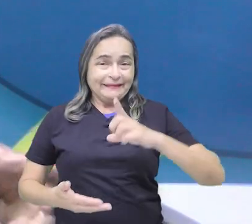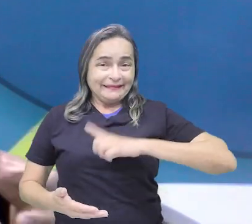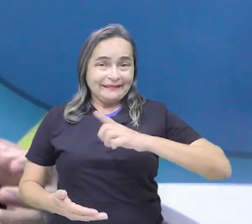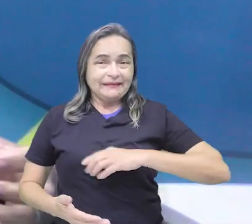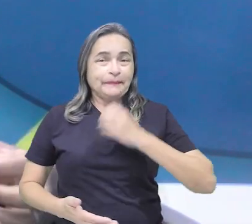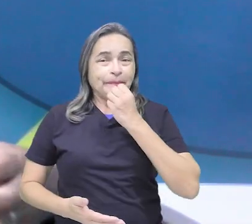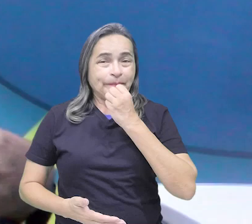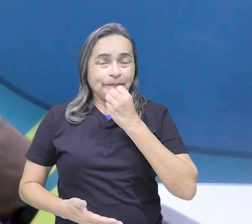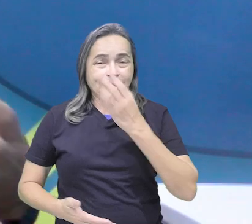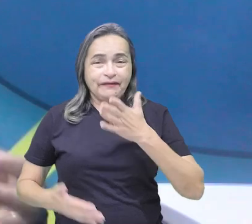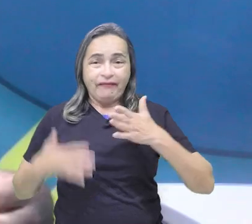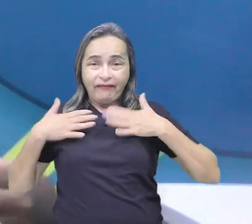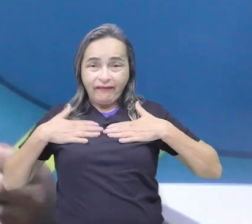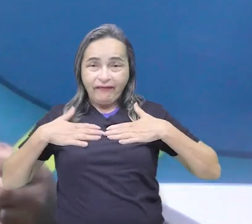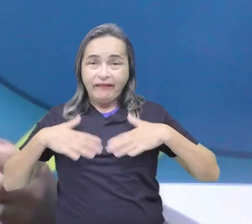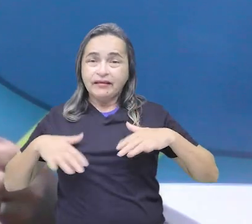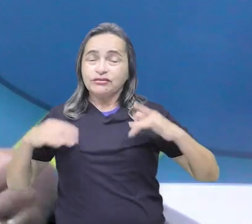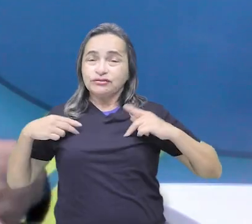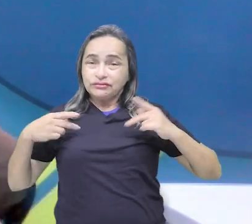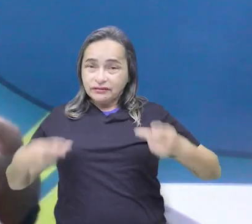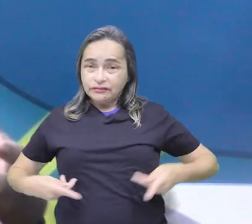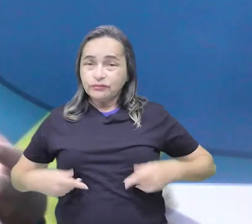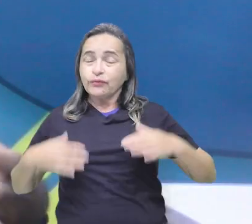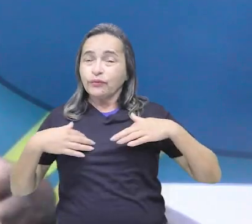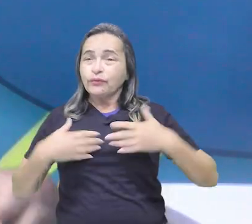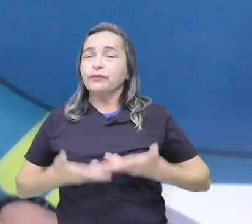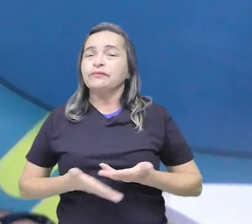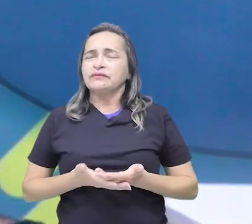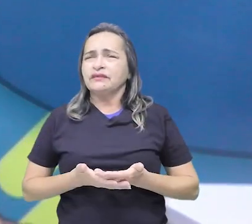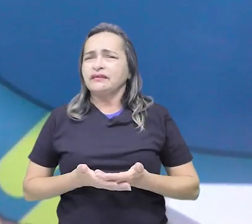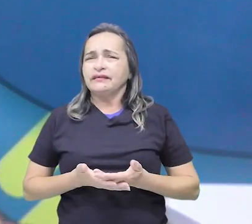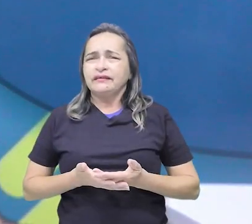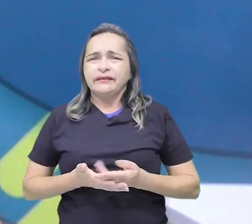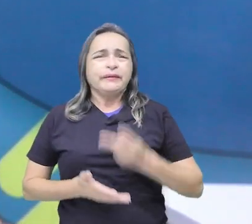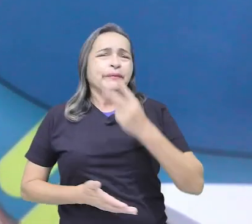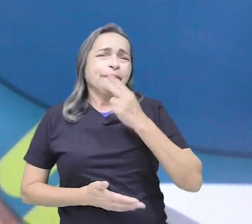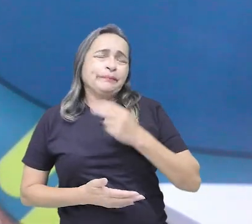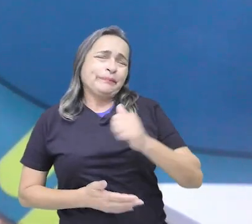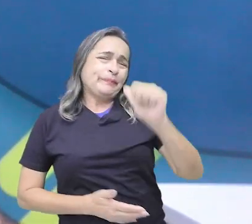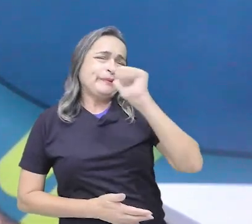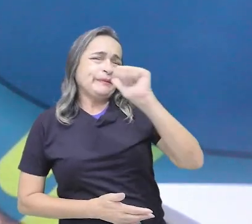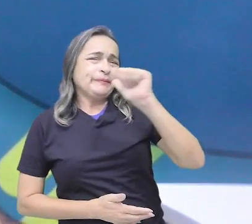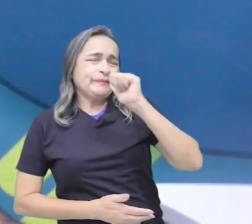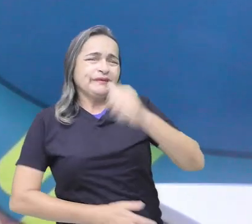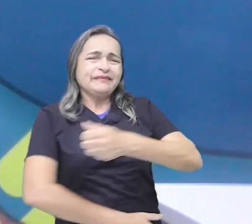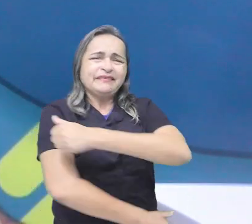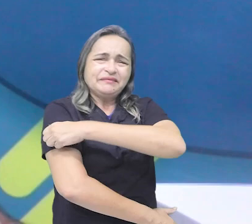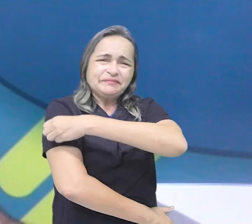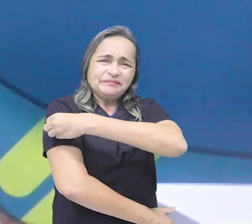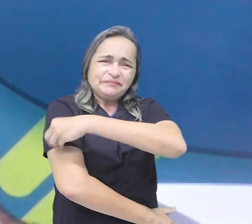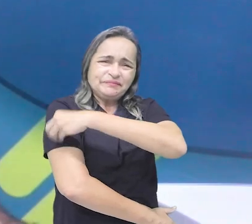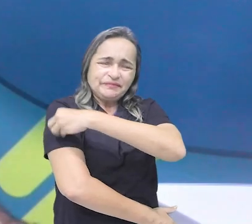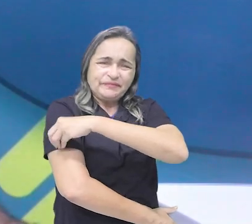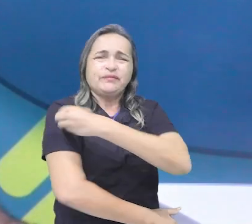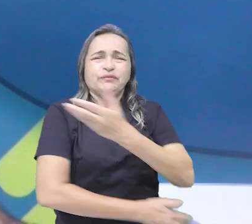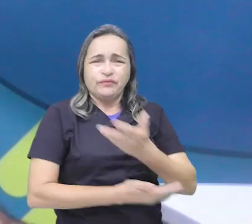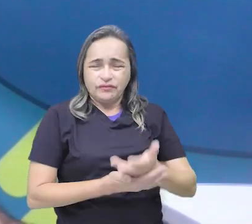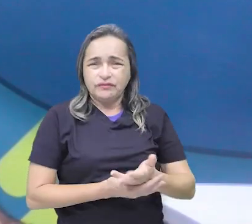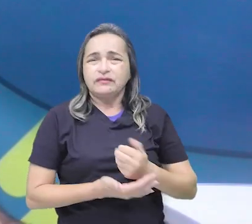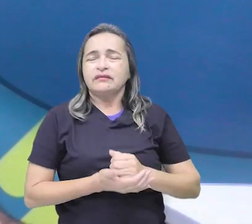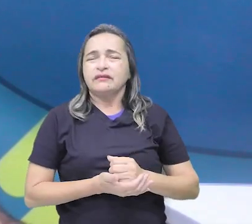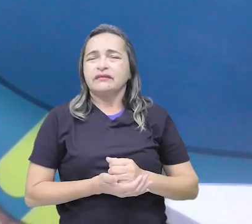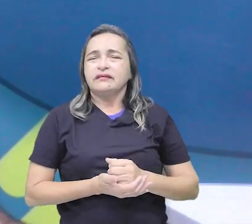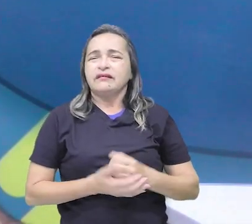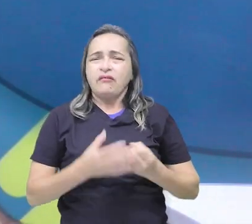contrapartida, essa alimentação voltada para embutidos, refrigerantes, bebidas alcoólicas, a gente sabe que tem um impacto muito substancial para